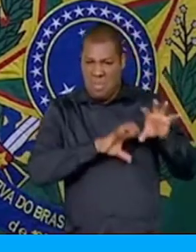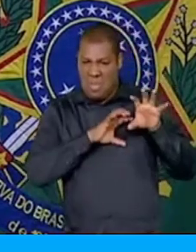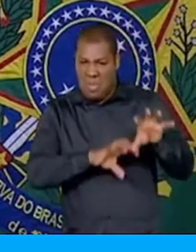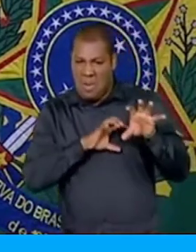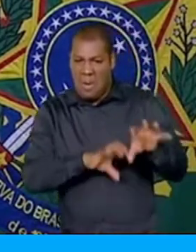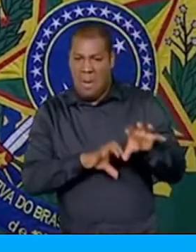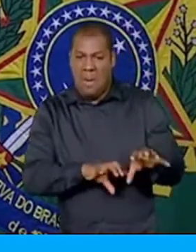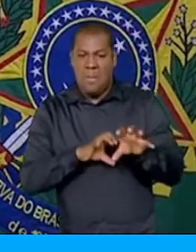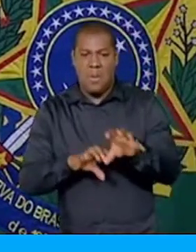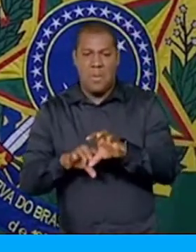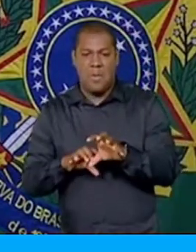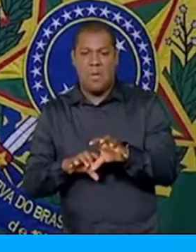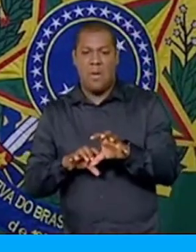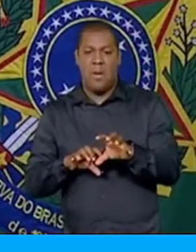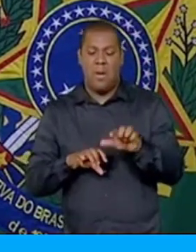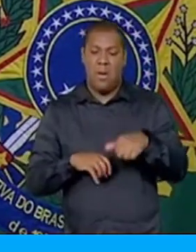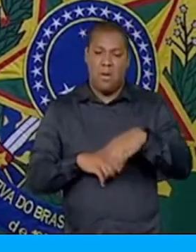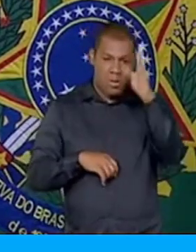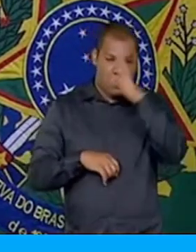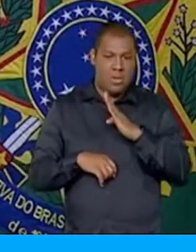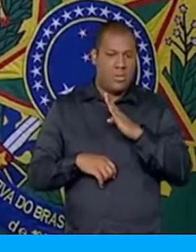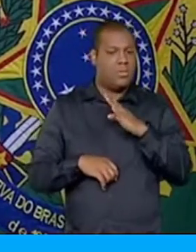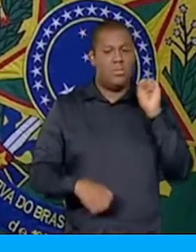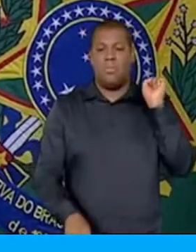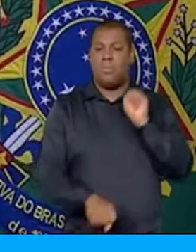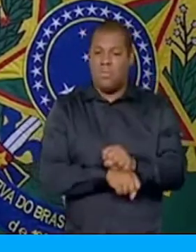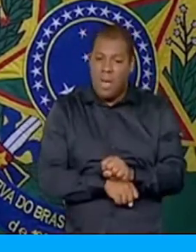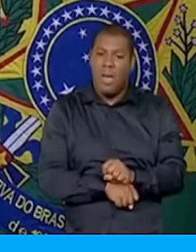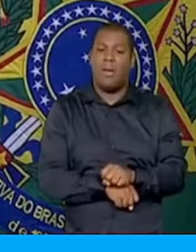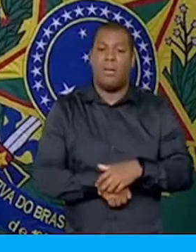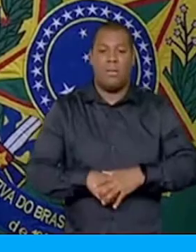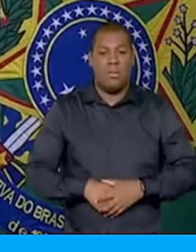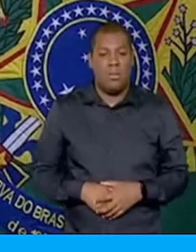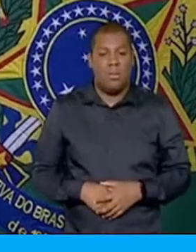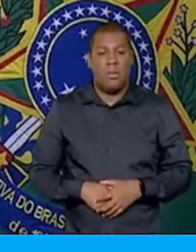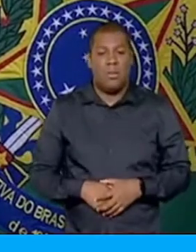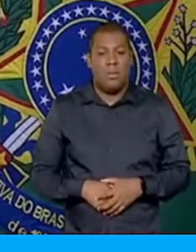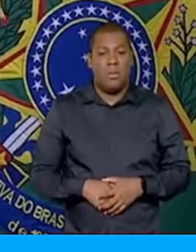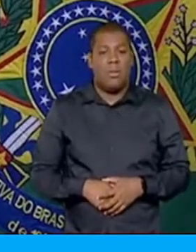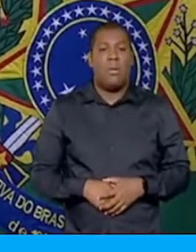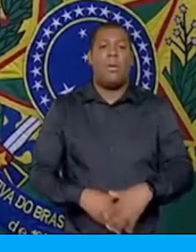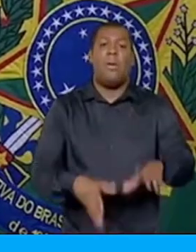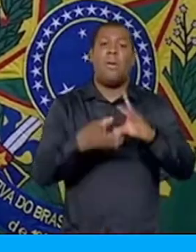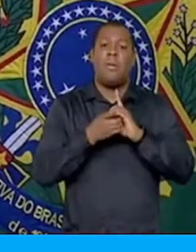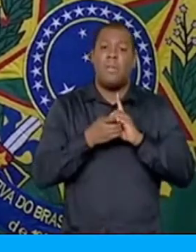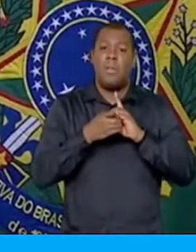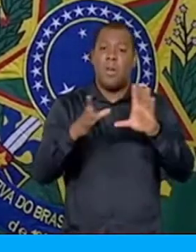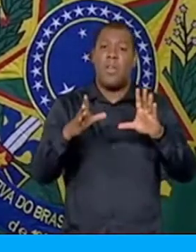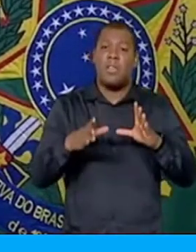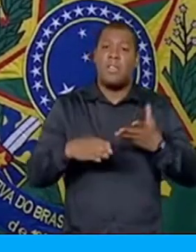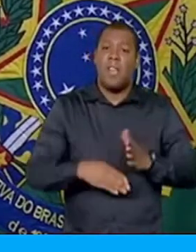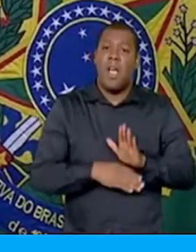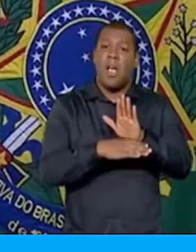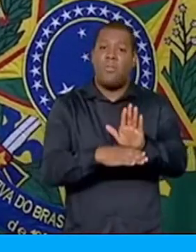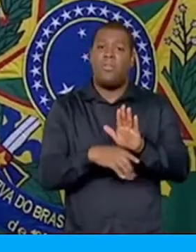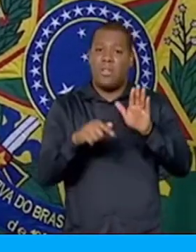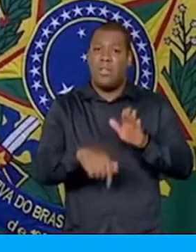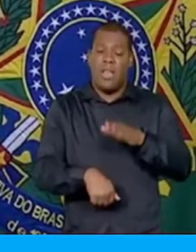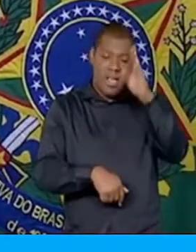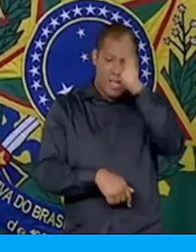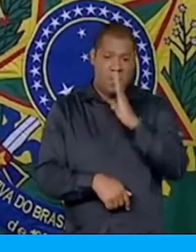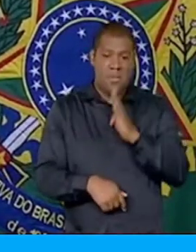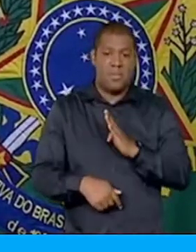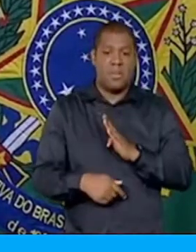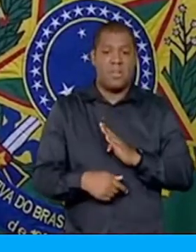baixa como está sendo nesse país. Então, democracia é a gente tentar fazer com que esse país volte à normalidade. E